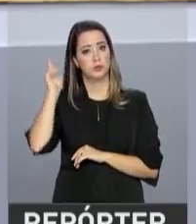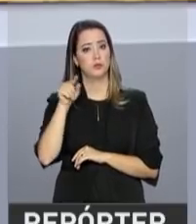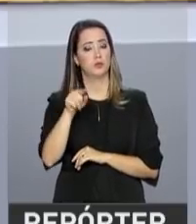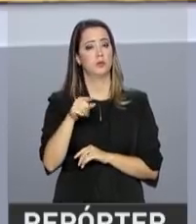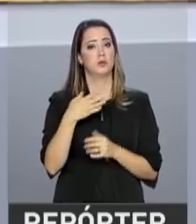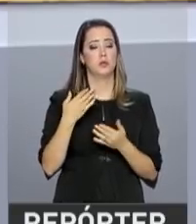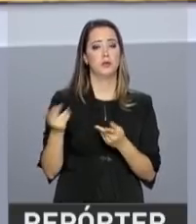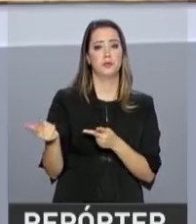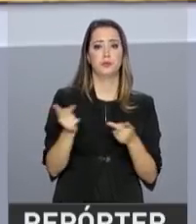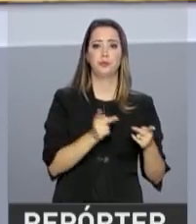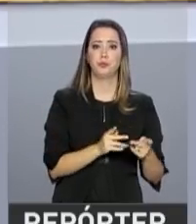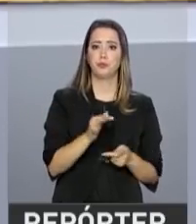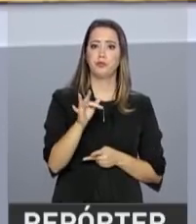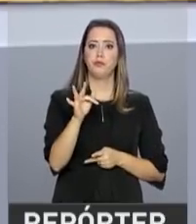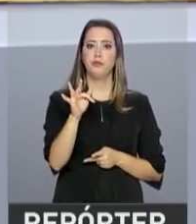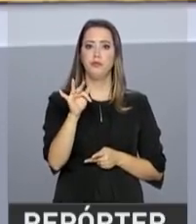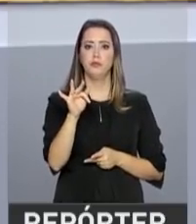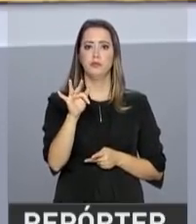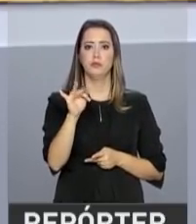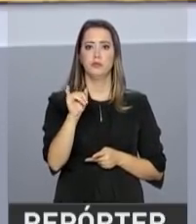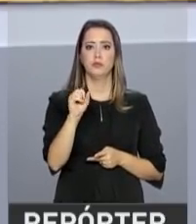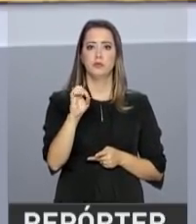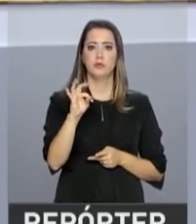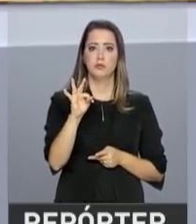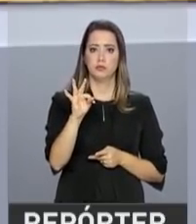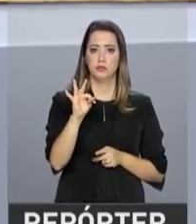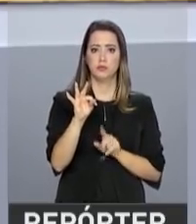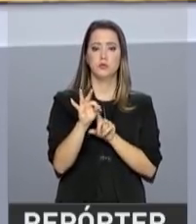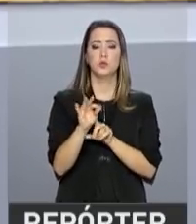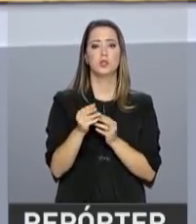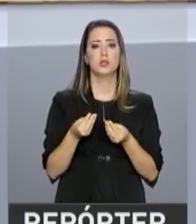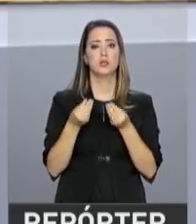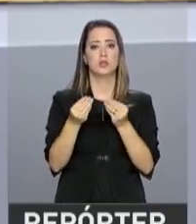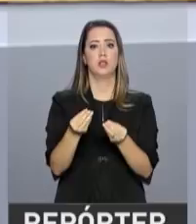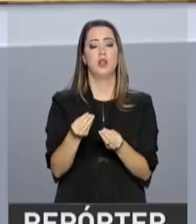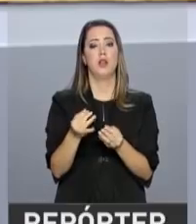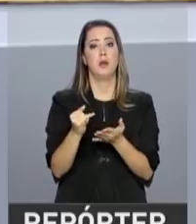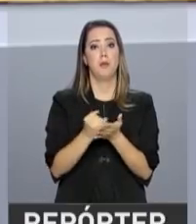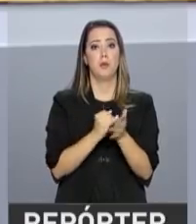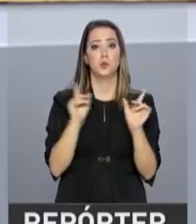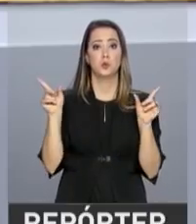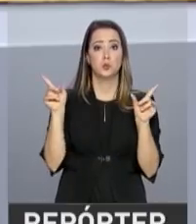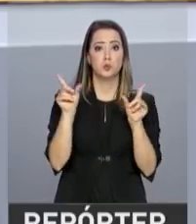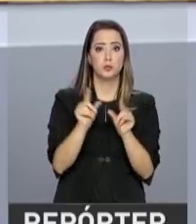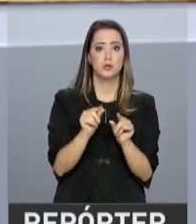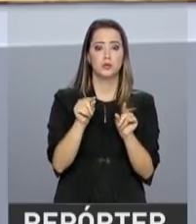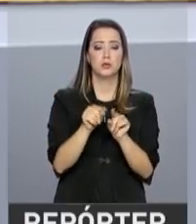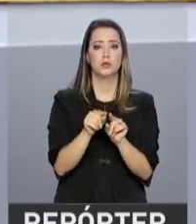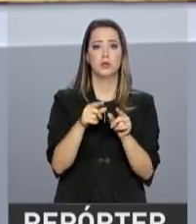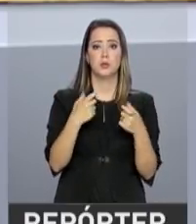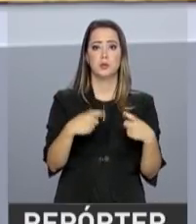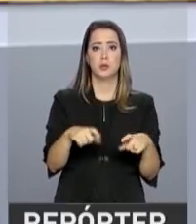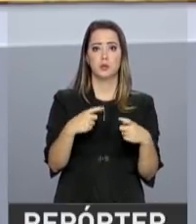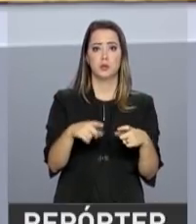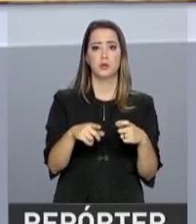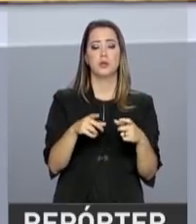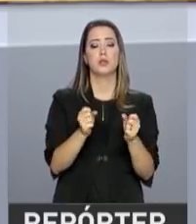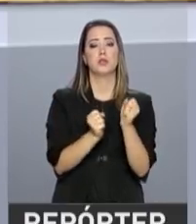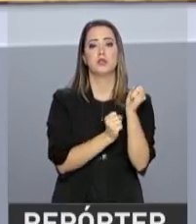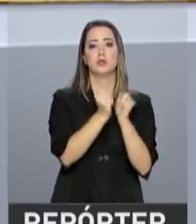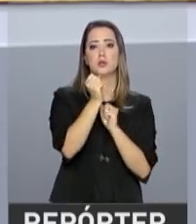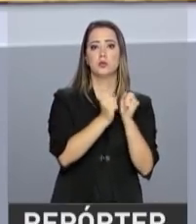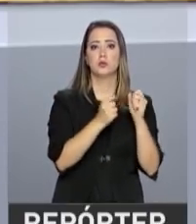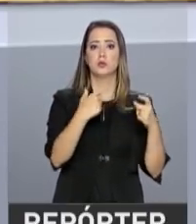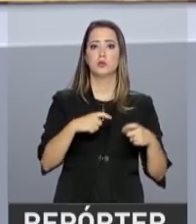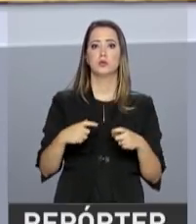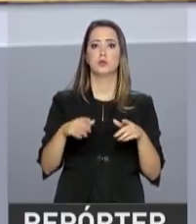Temer durante a visita à fábrica da Fiat, esse regime concede benefícios fiscais para as montadoras instaladas na região. Com isso,